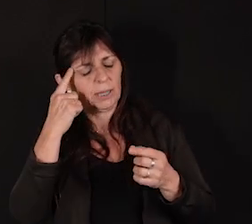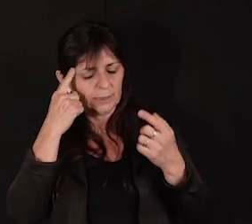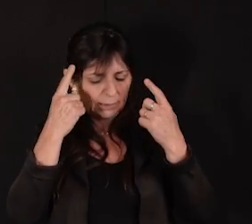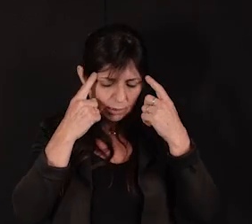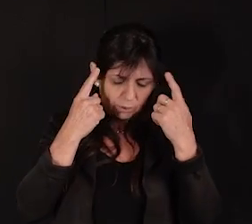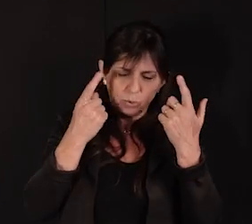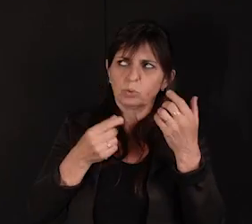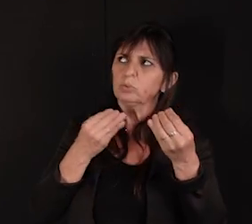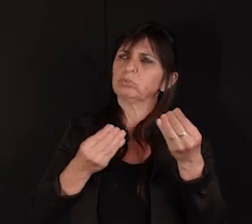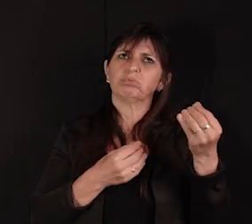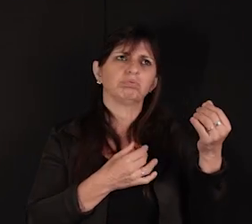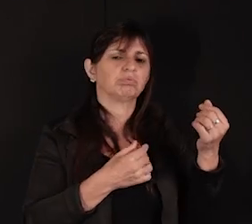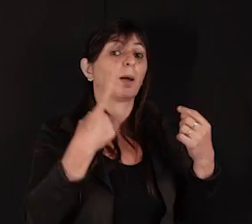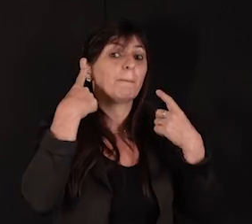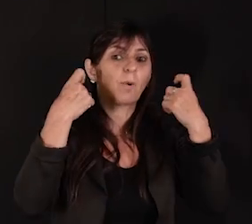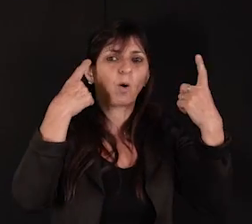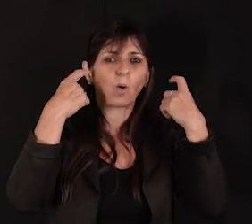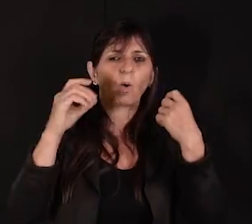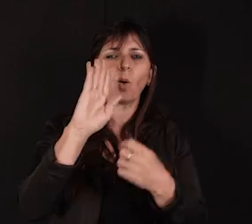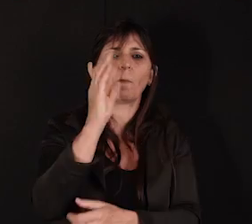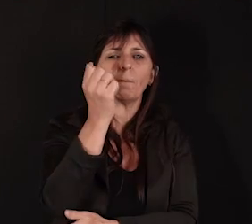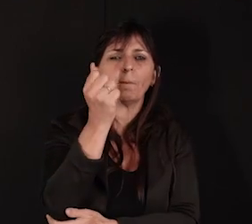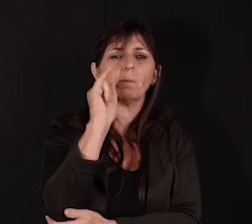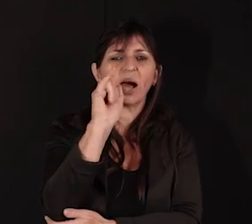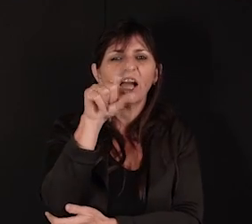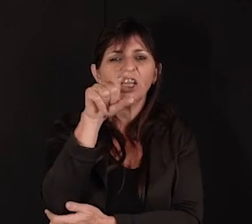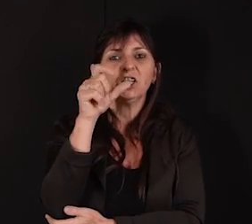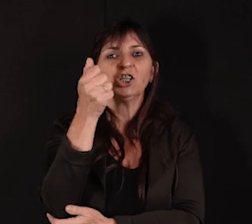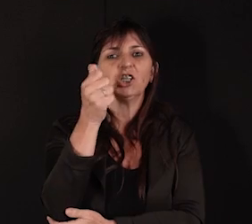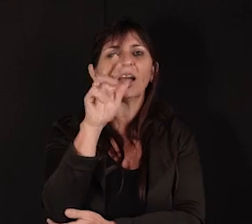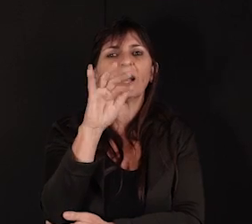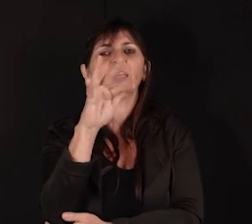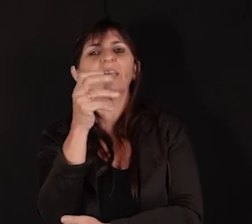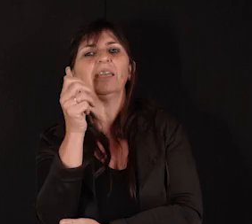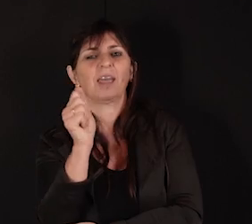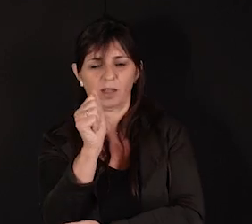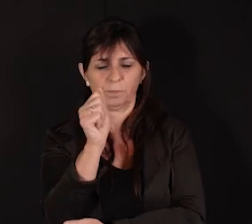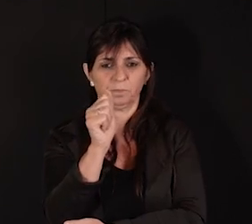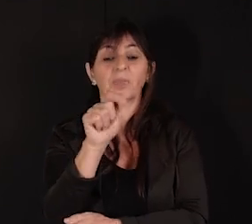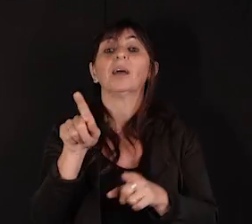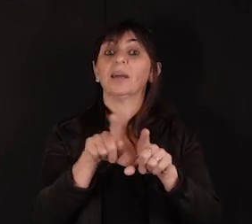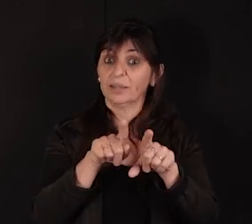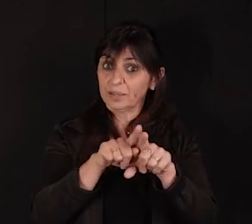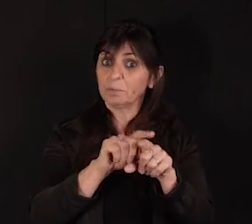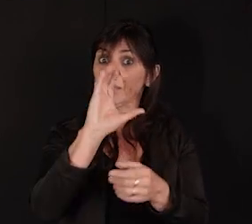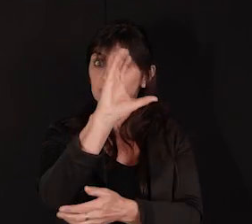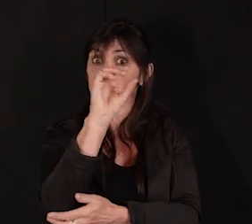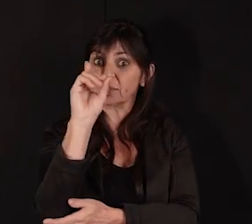baixaria. E surgiu o Ronco da Baixaria. E essa música eu gravei também no meu CD. E gravei no CD dos